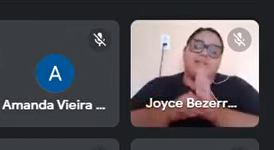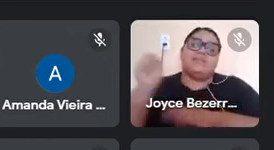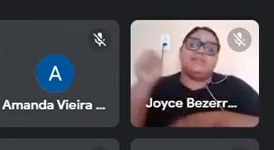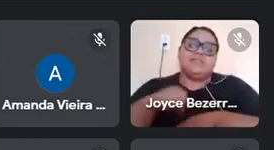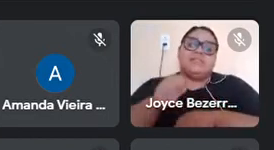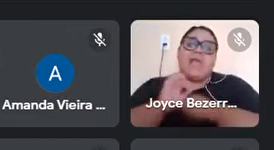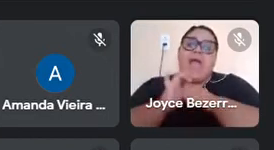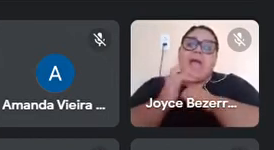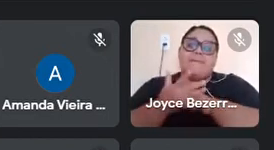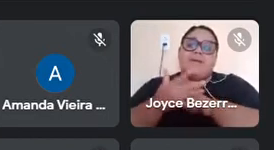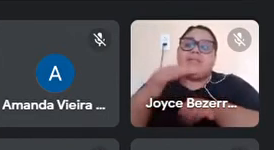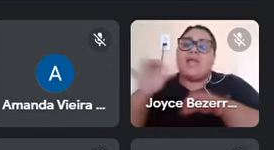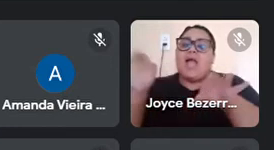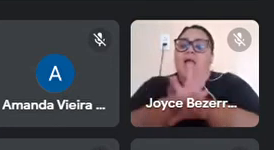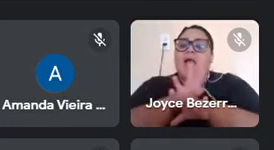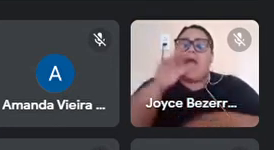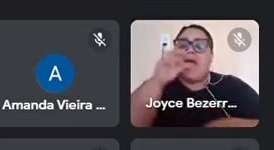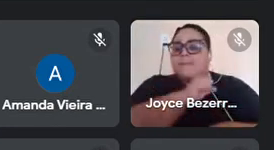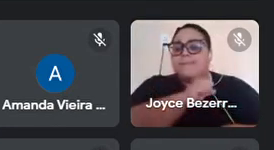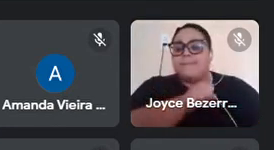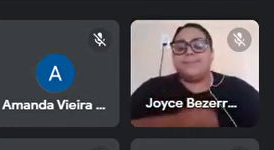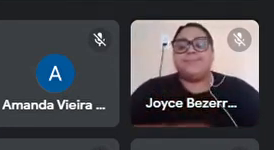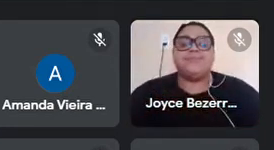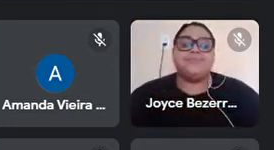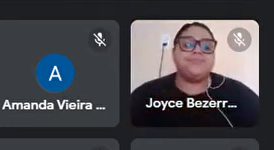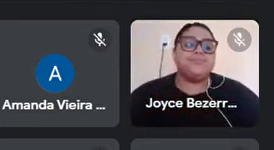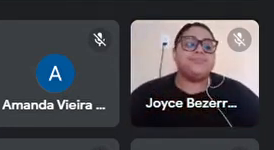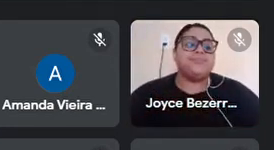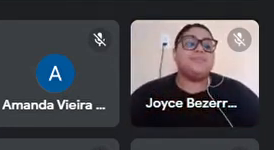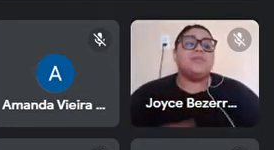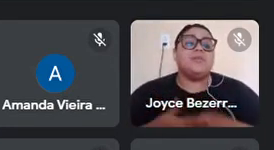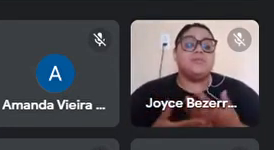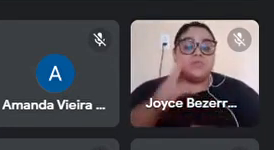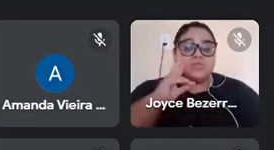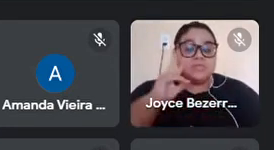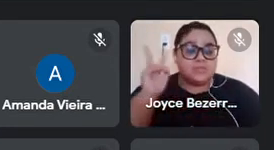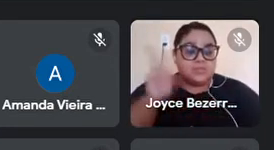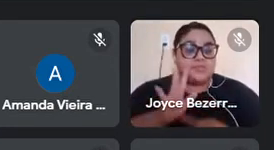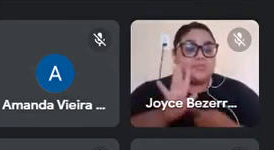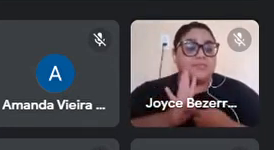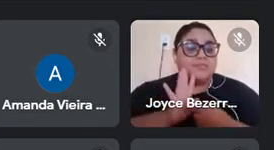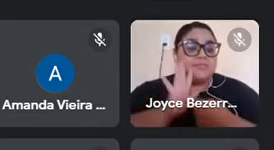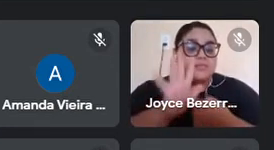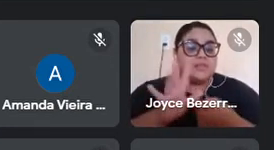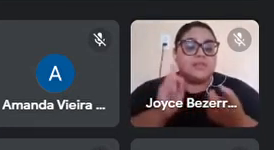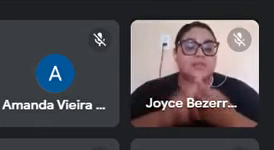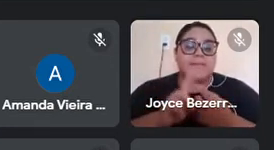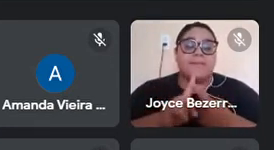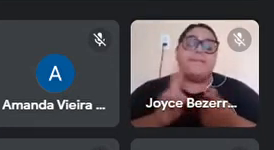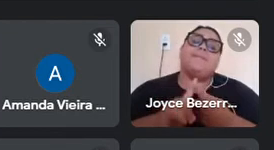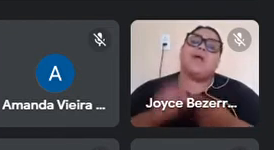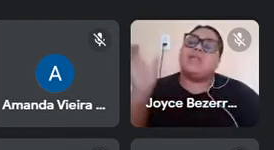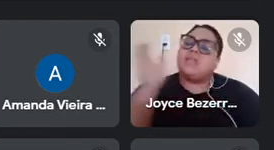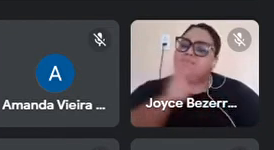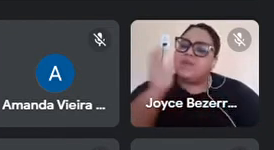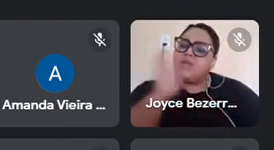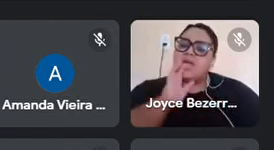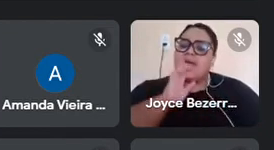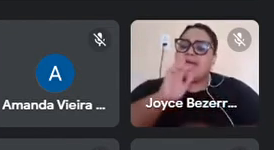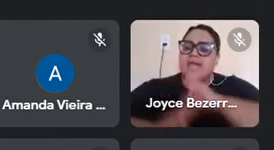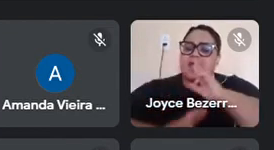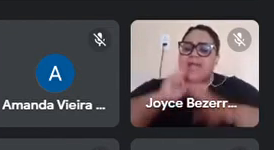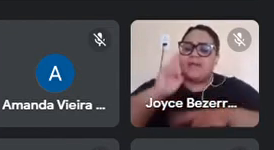logo, ok? Então, aqui é só para vocês terem ideia da velocidade de resposta